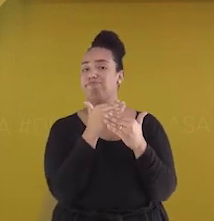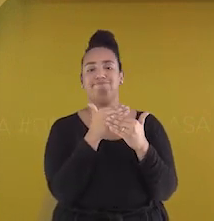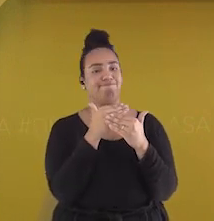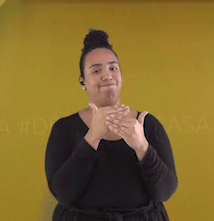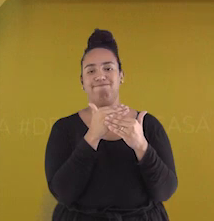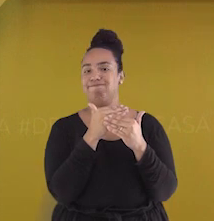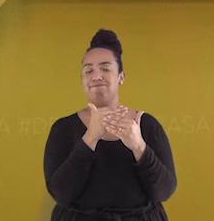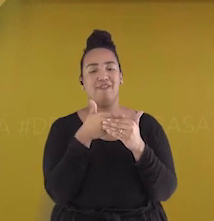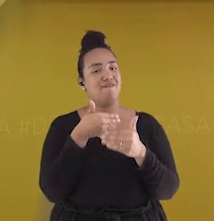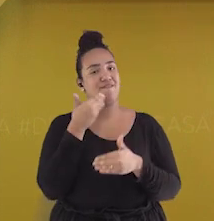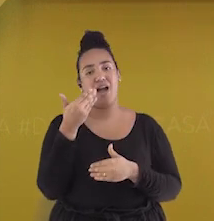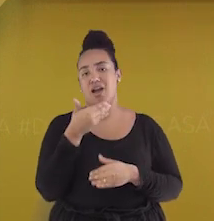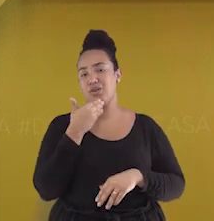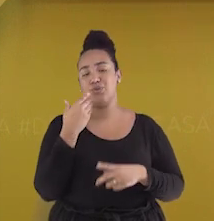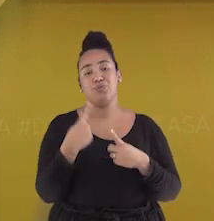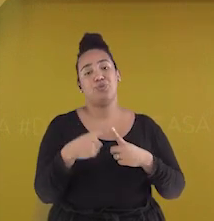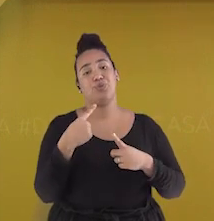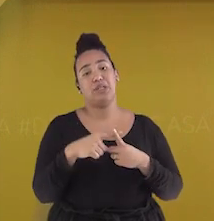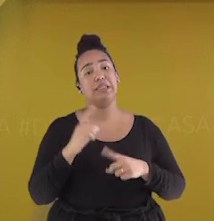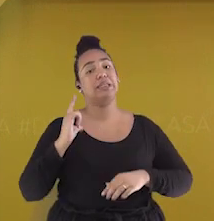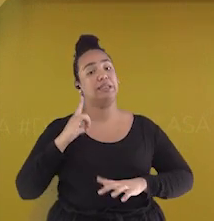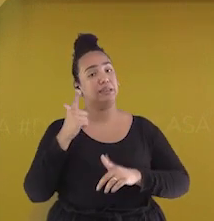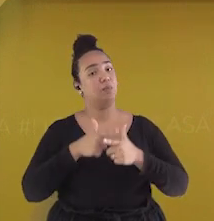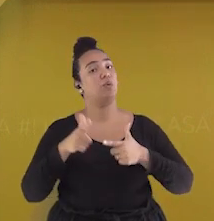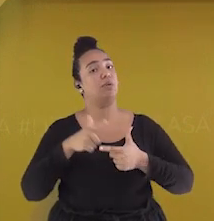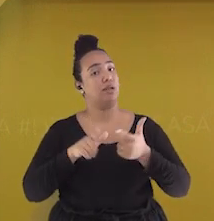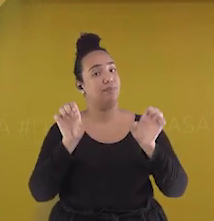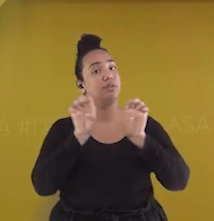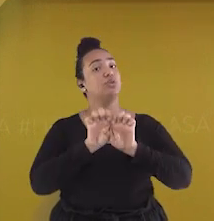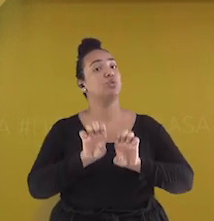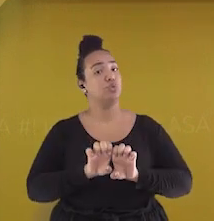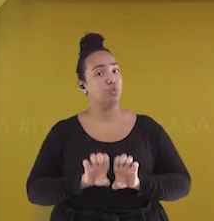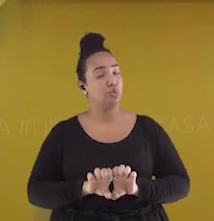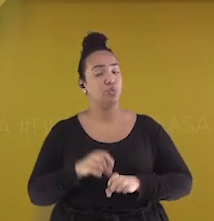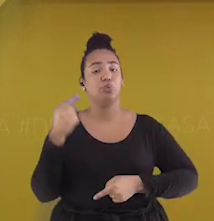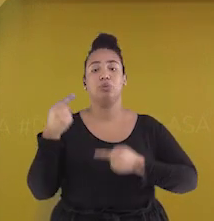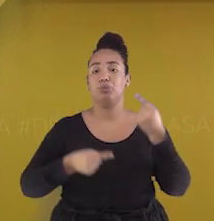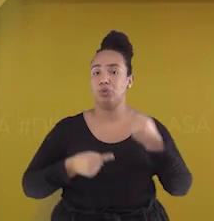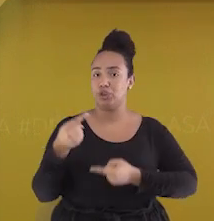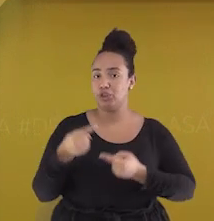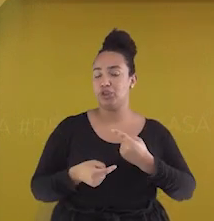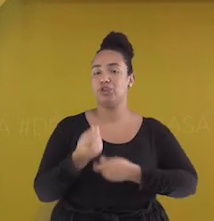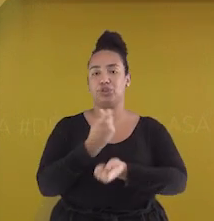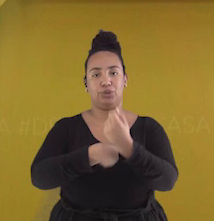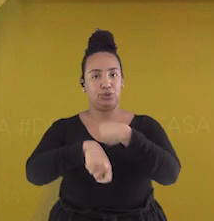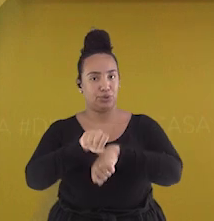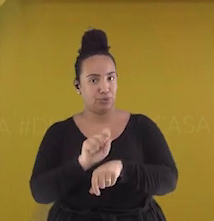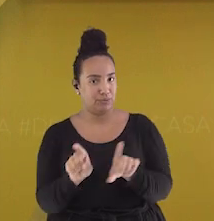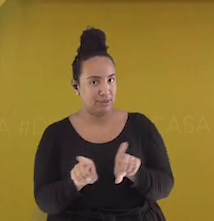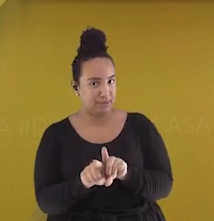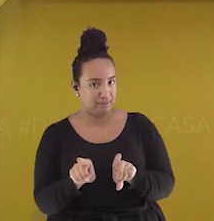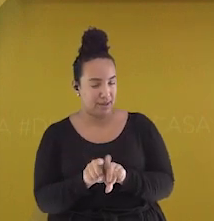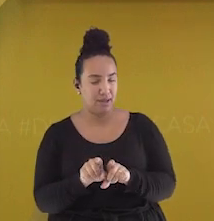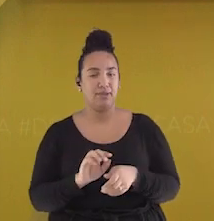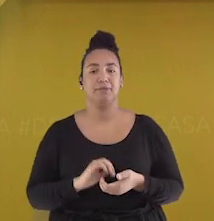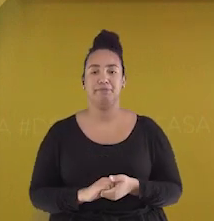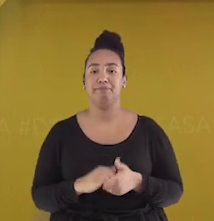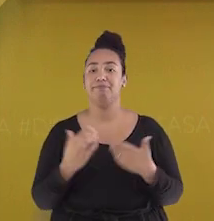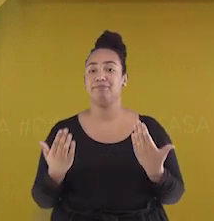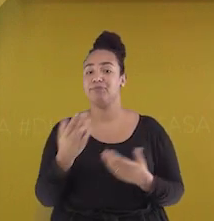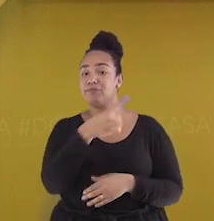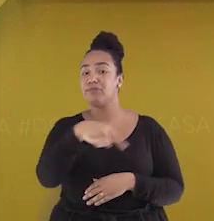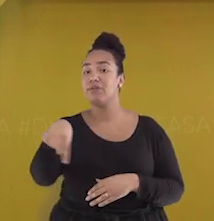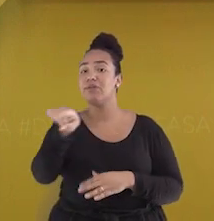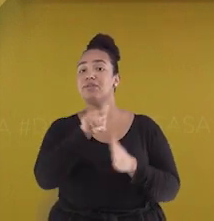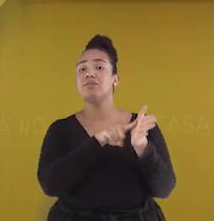facilidade, porque ele enfrenta alguns problemas estruturais, políticos e econômicos. Pesquise